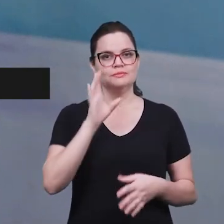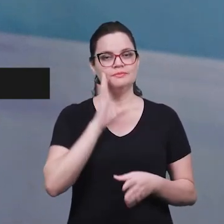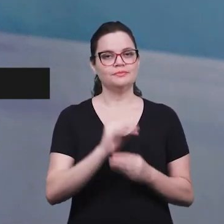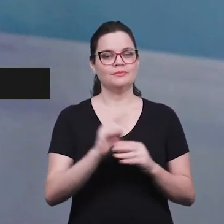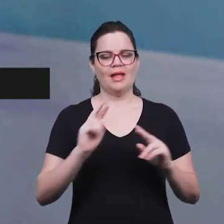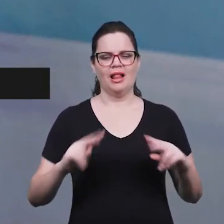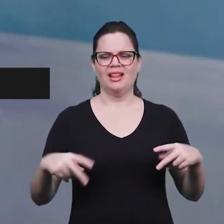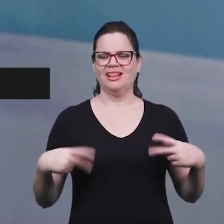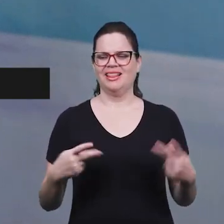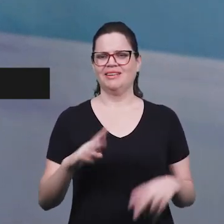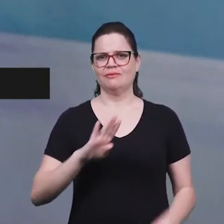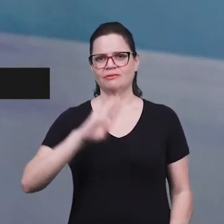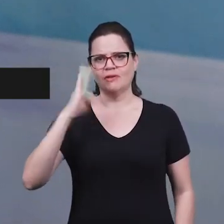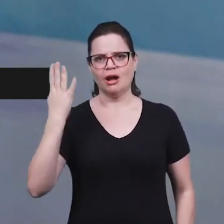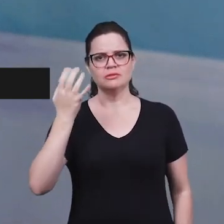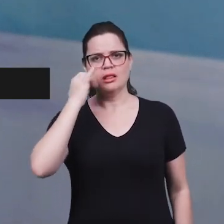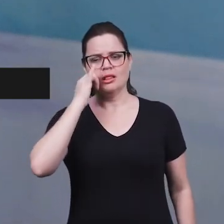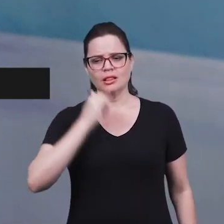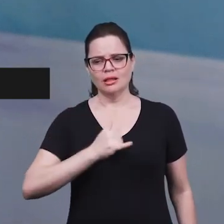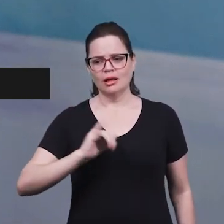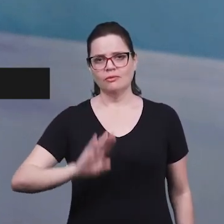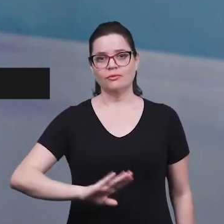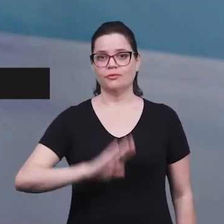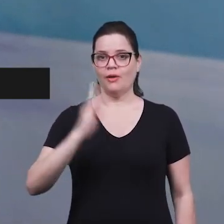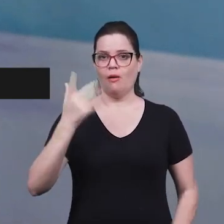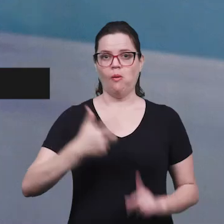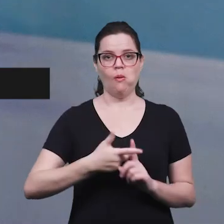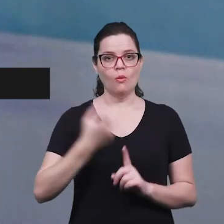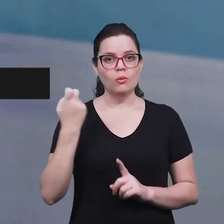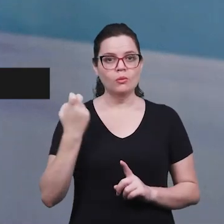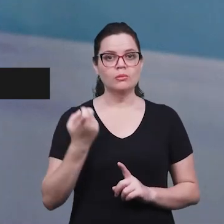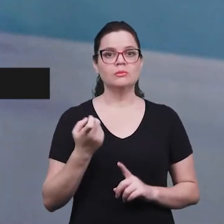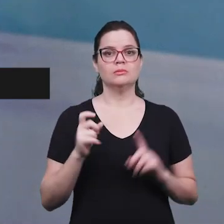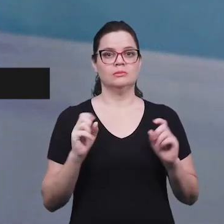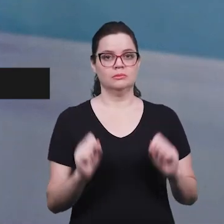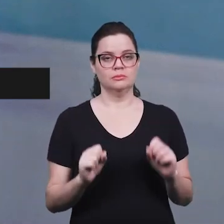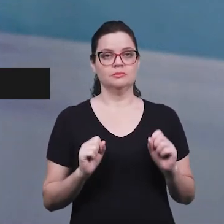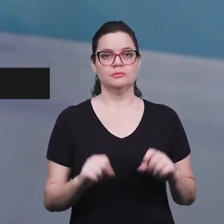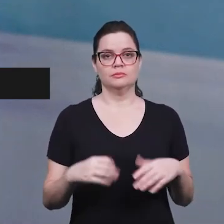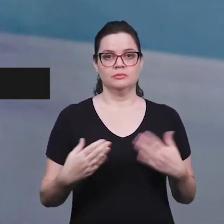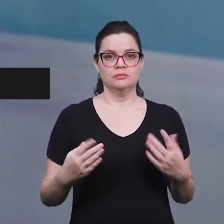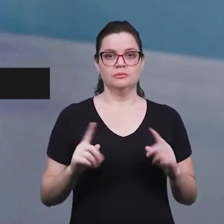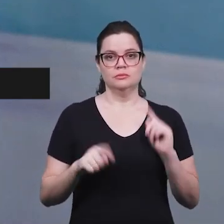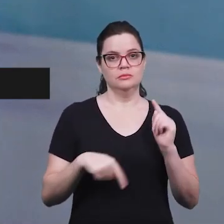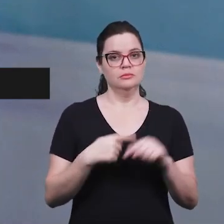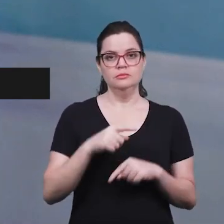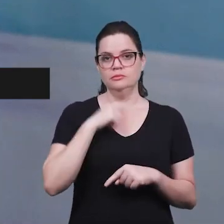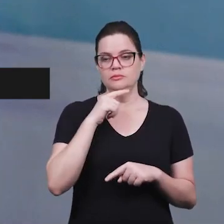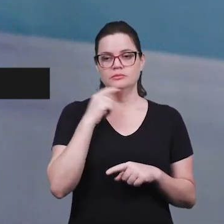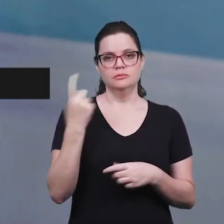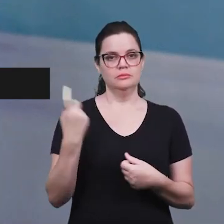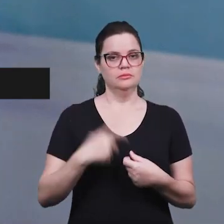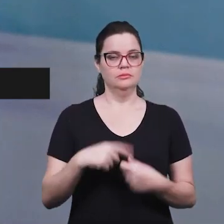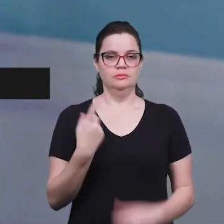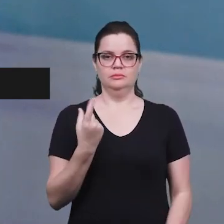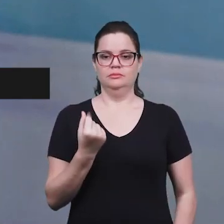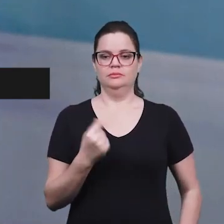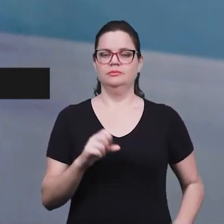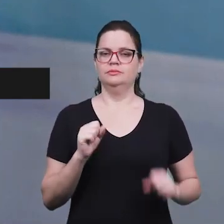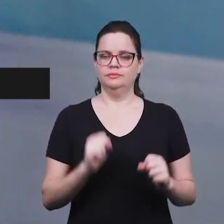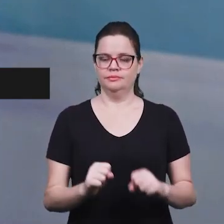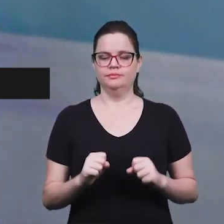links falsos, uma chuva de telefonemas. Isso são golpes que geralmente são irreversíveis e